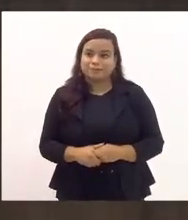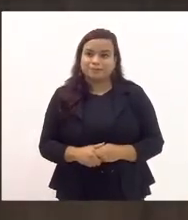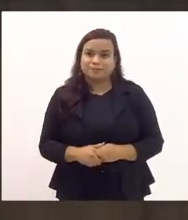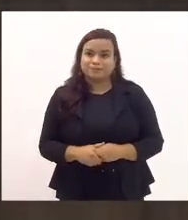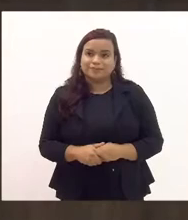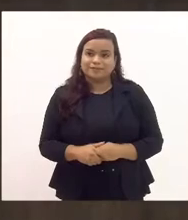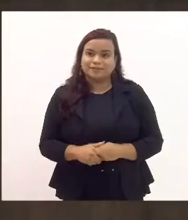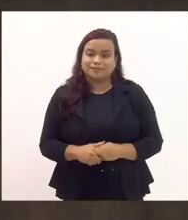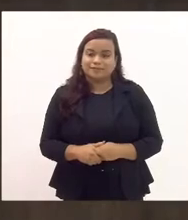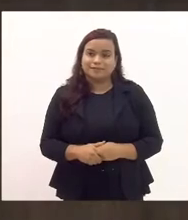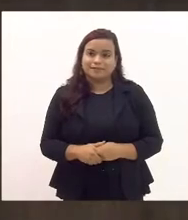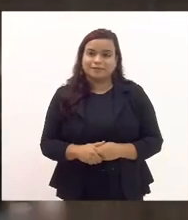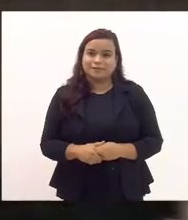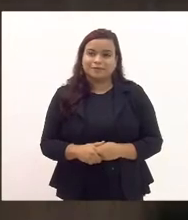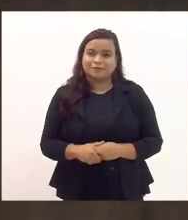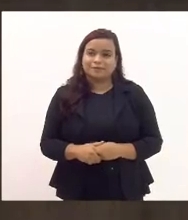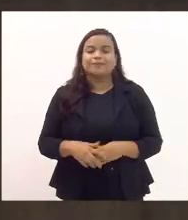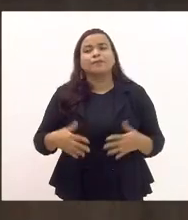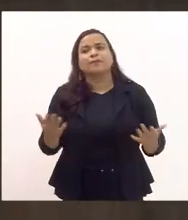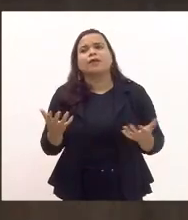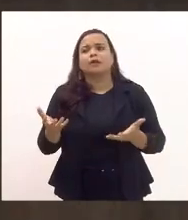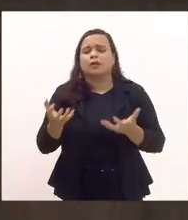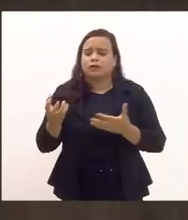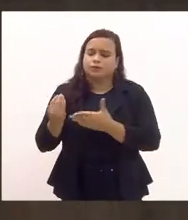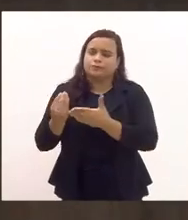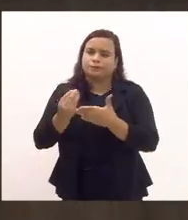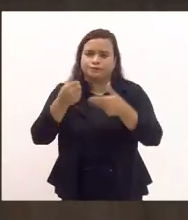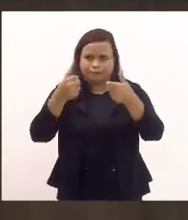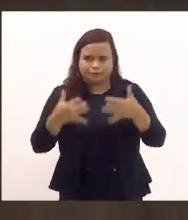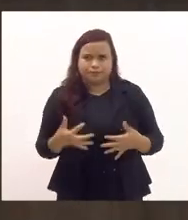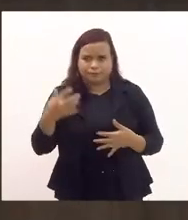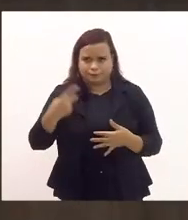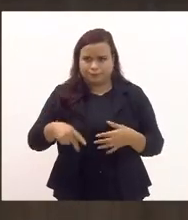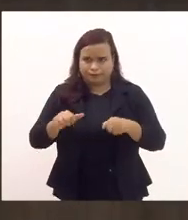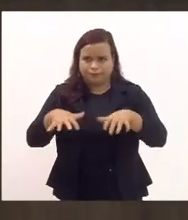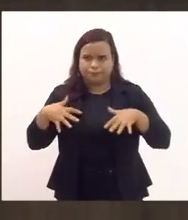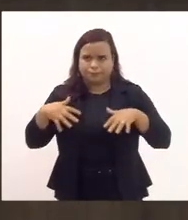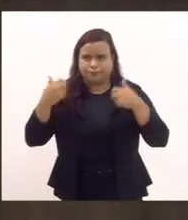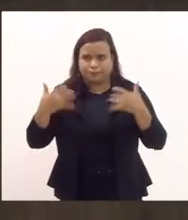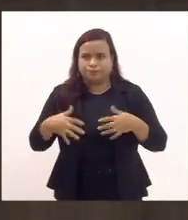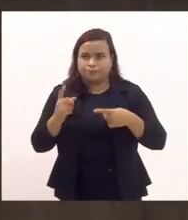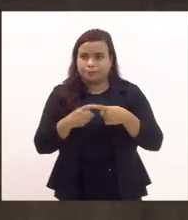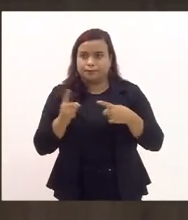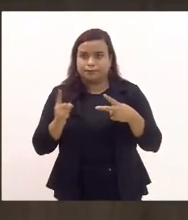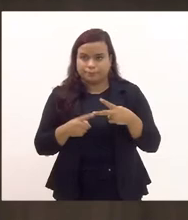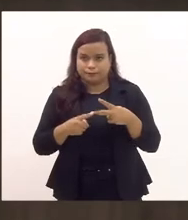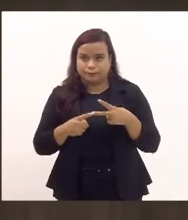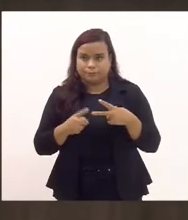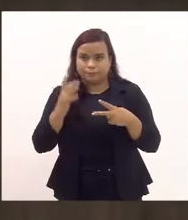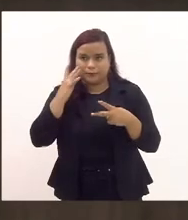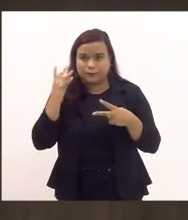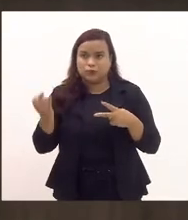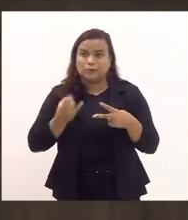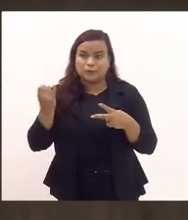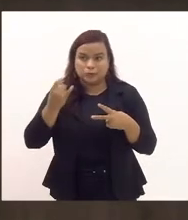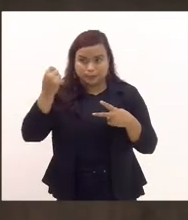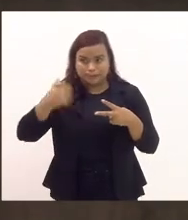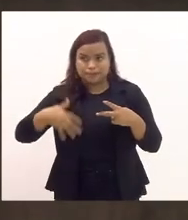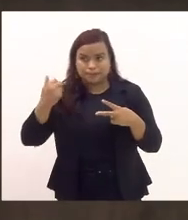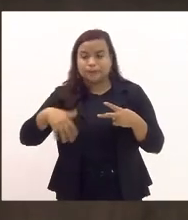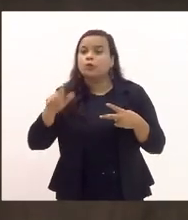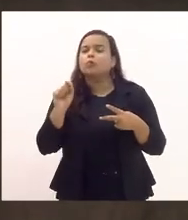presidência e eu gostaria de trazer aqui para o plenário hoje duas questões que eu acho que é muito